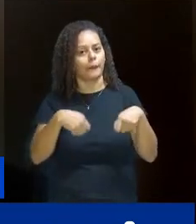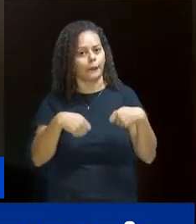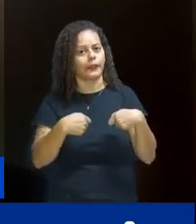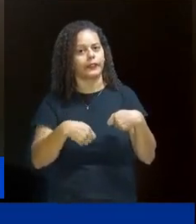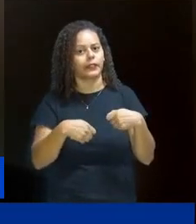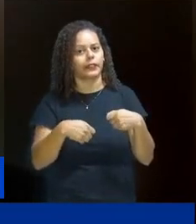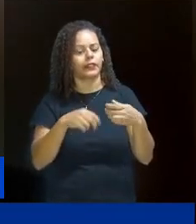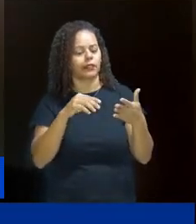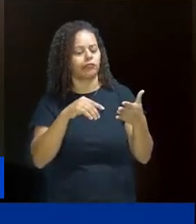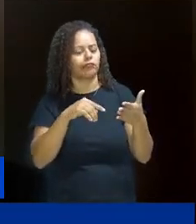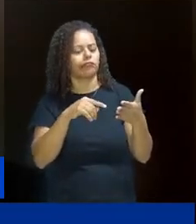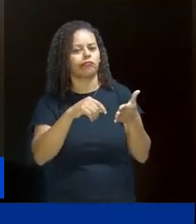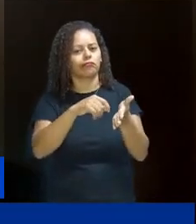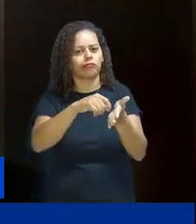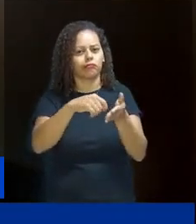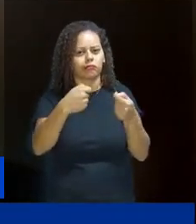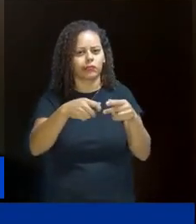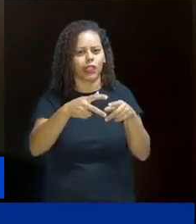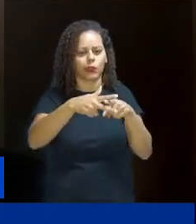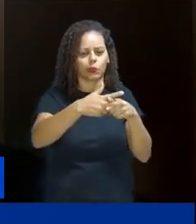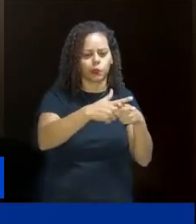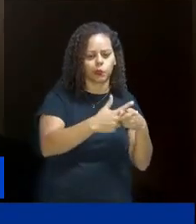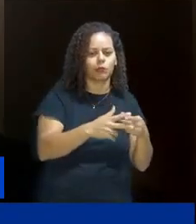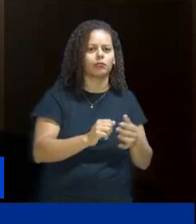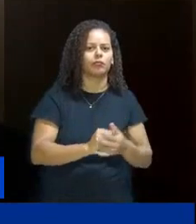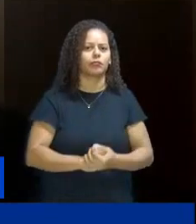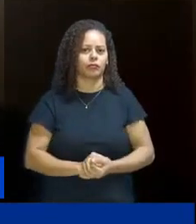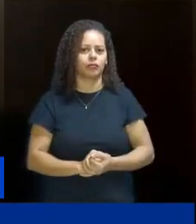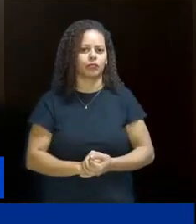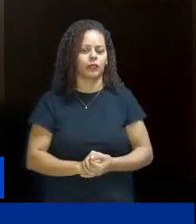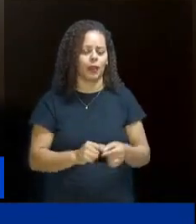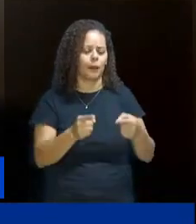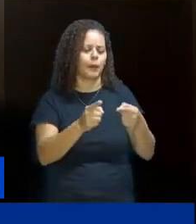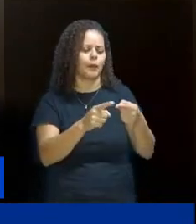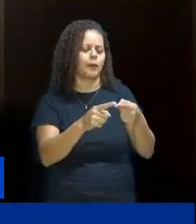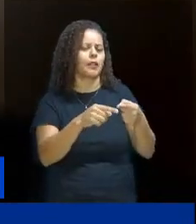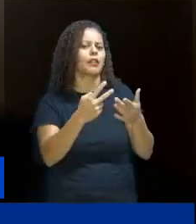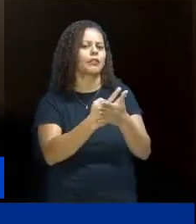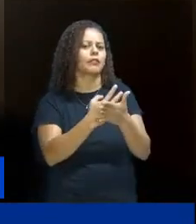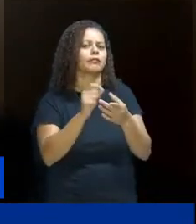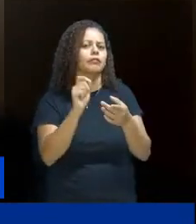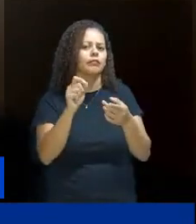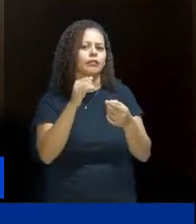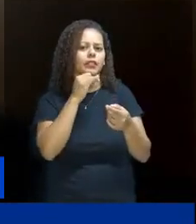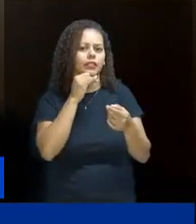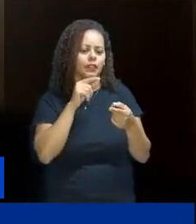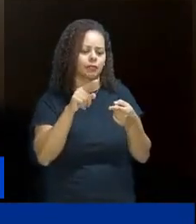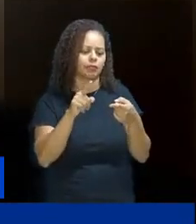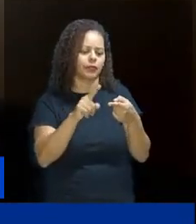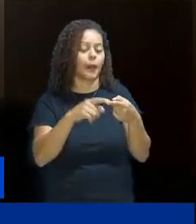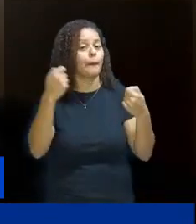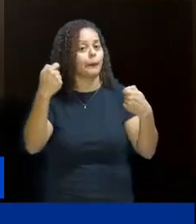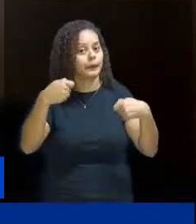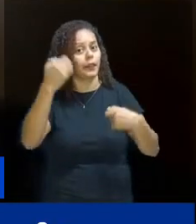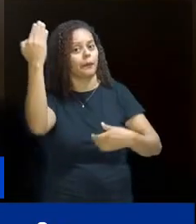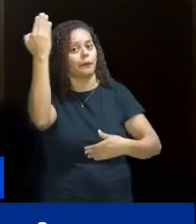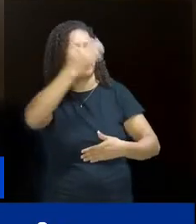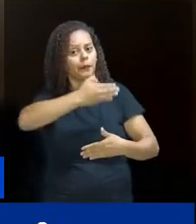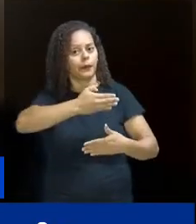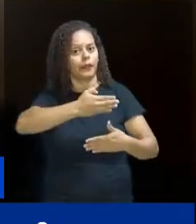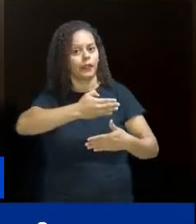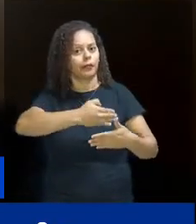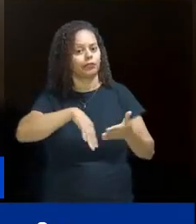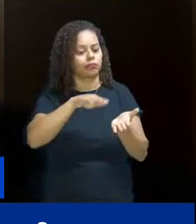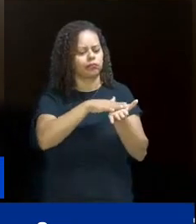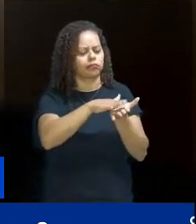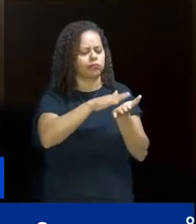conforme a seguir. Primeiro, relativamente à primeira falha, qual seja a não comprovação de despesas, é certo